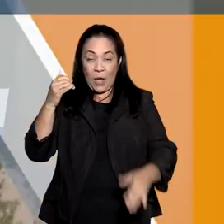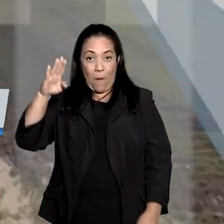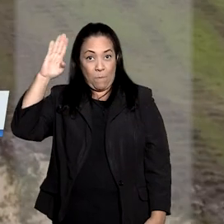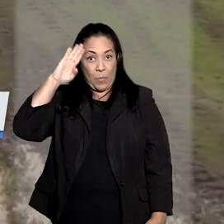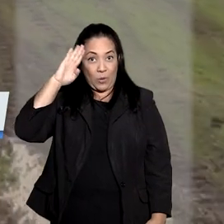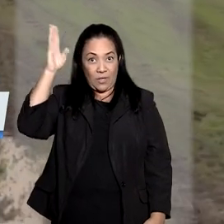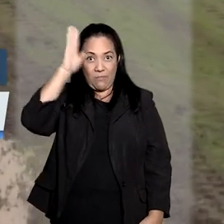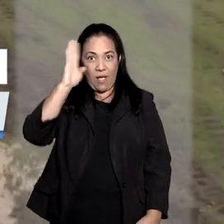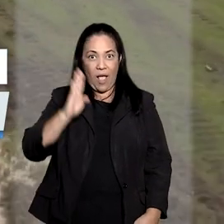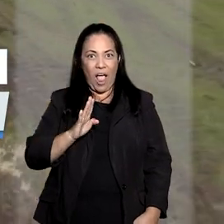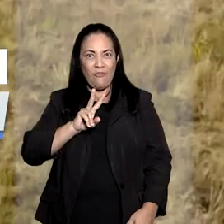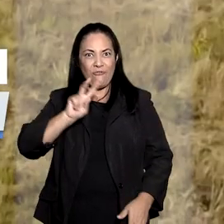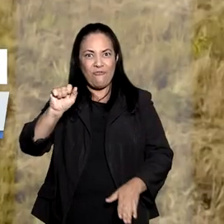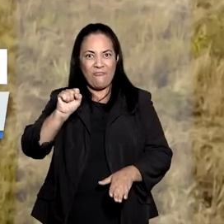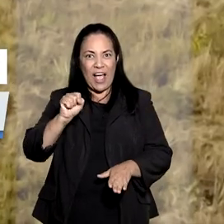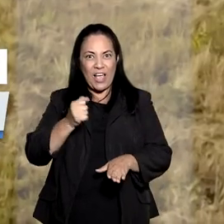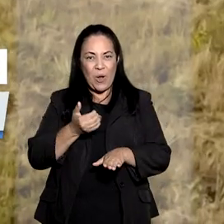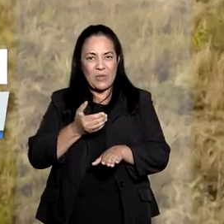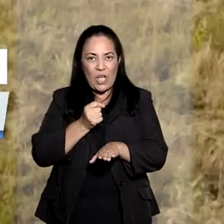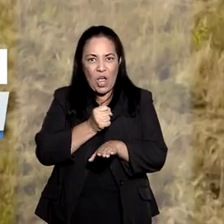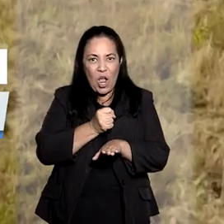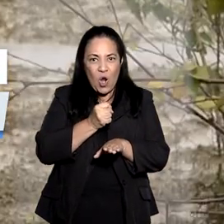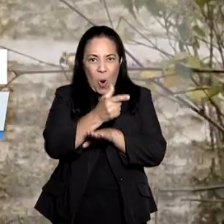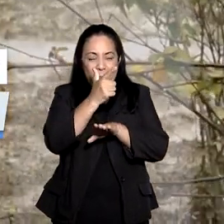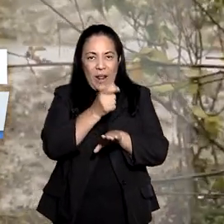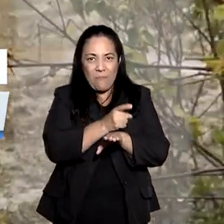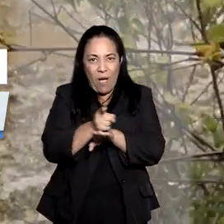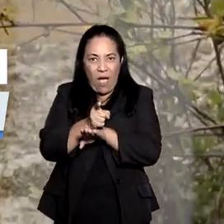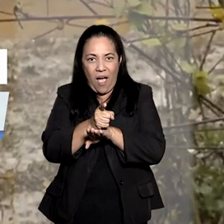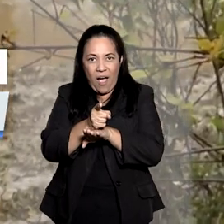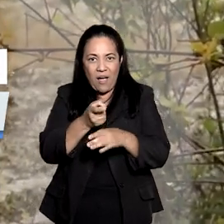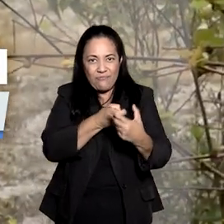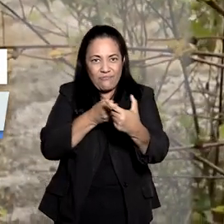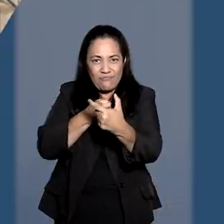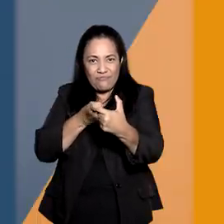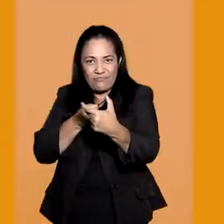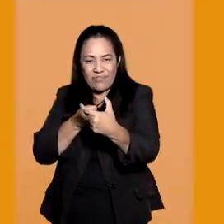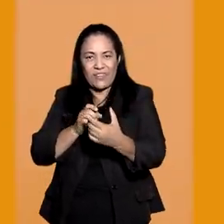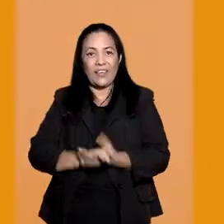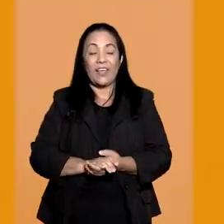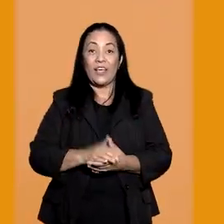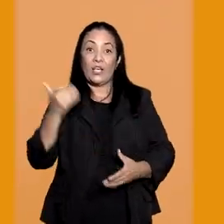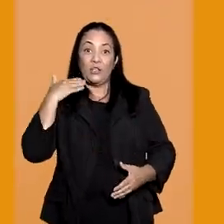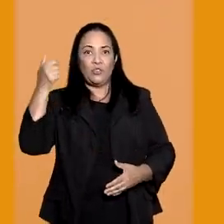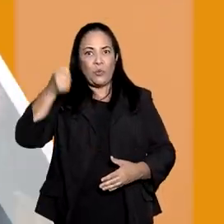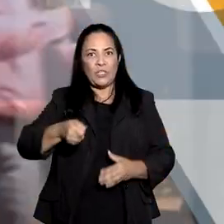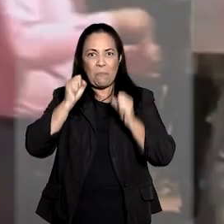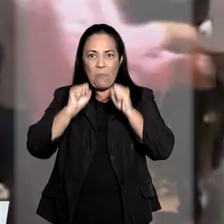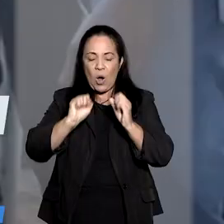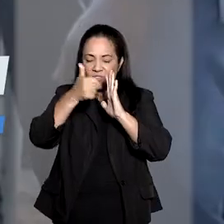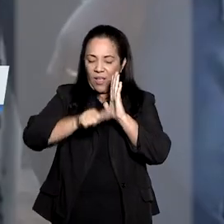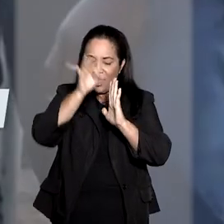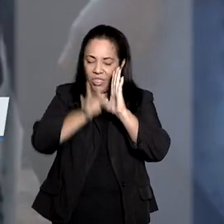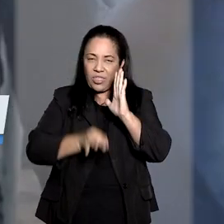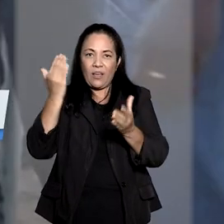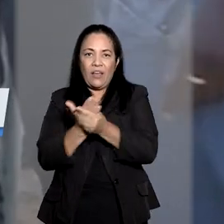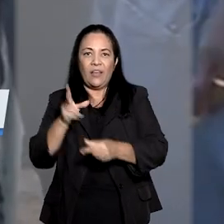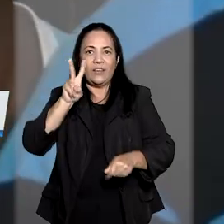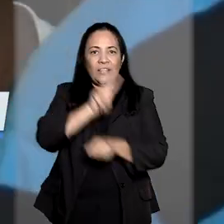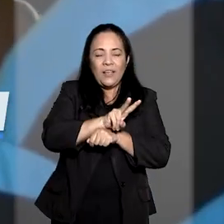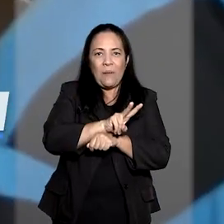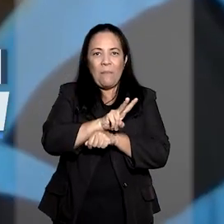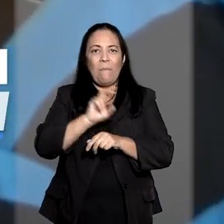autorizado prosseguimento do processo de compra de blindados pelo exército brasileiro juízes poderão analisar